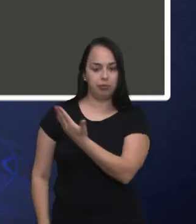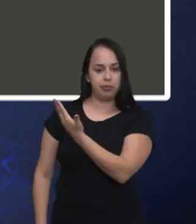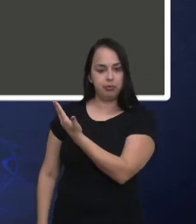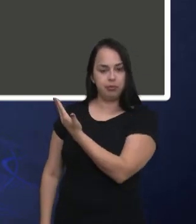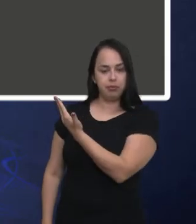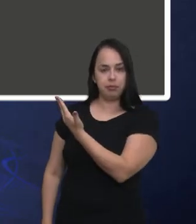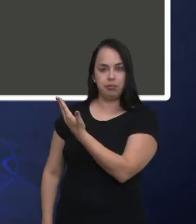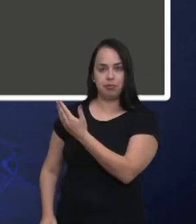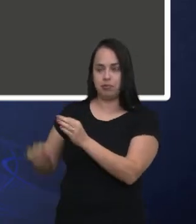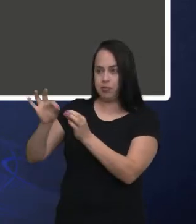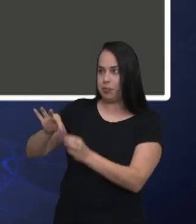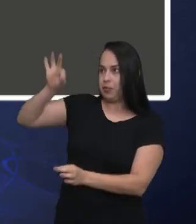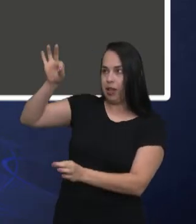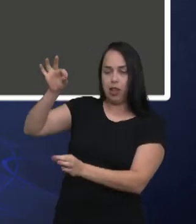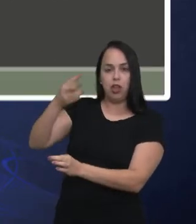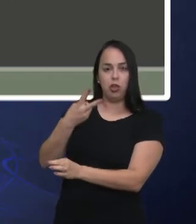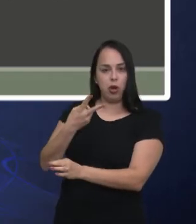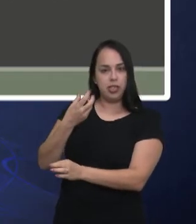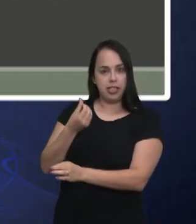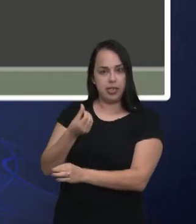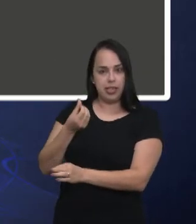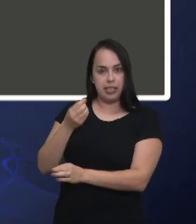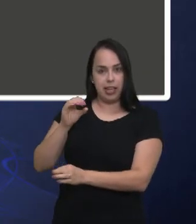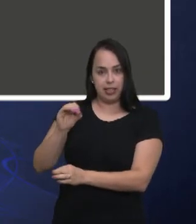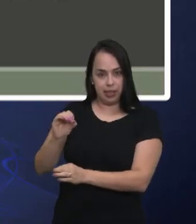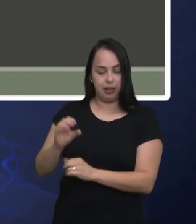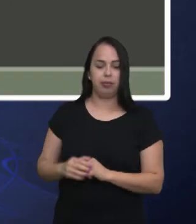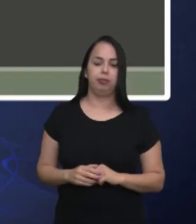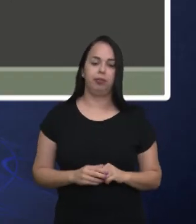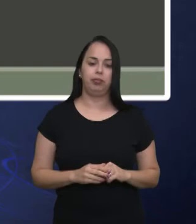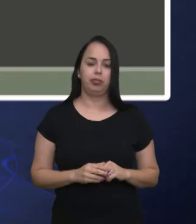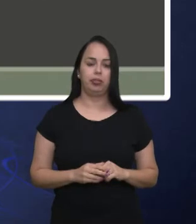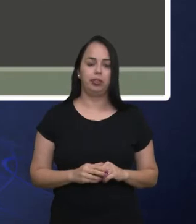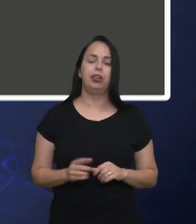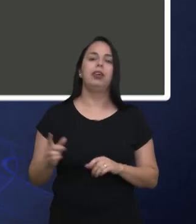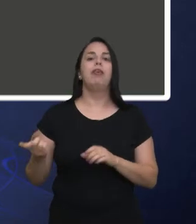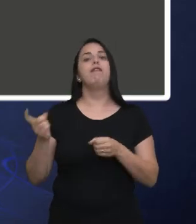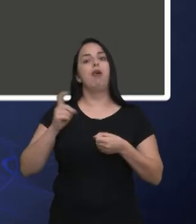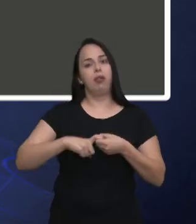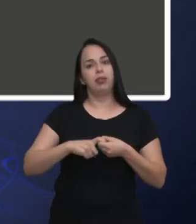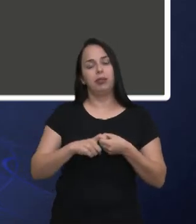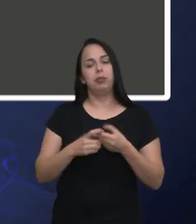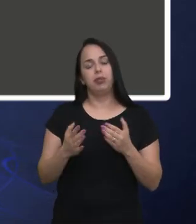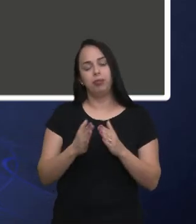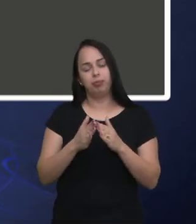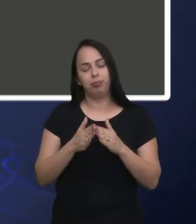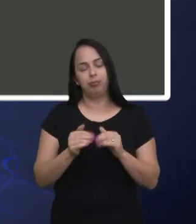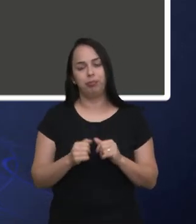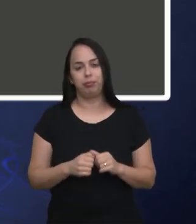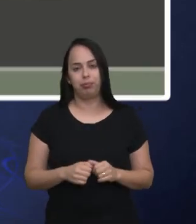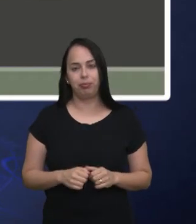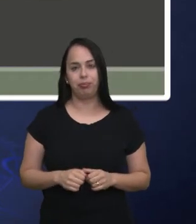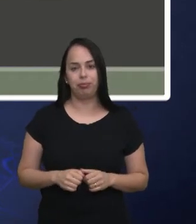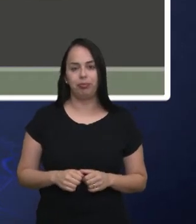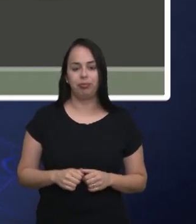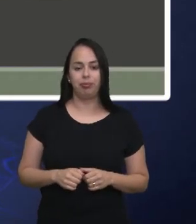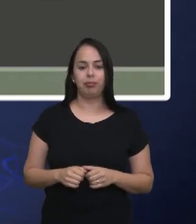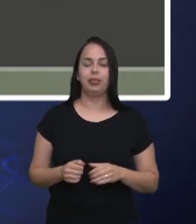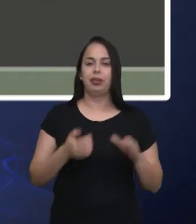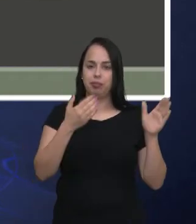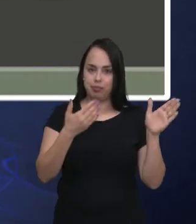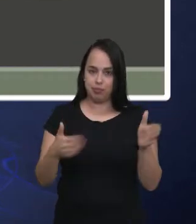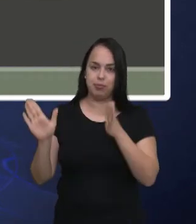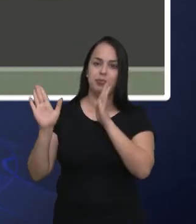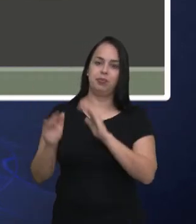atualmente 2,60 m, né? Pode passar. Não, volta aqui, por favor. Essa pode passar. A